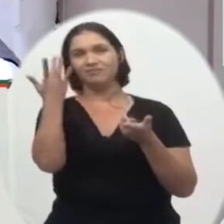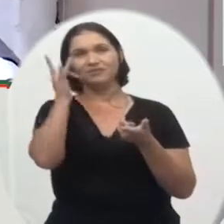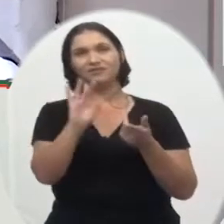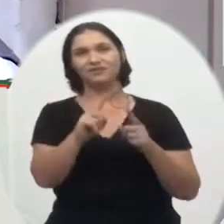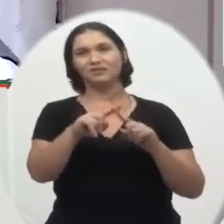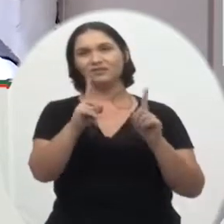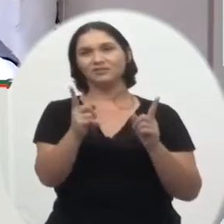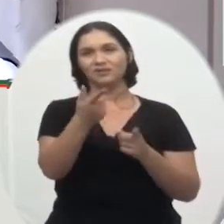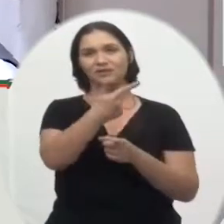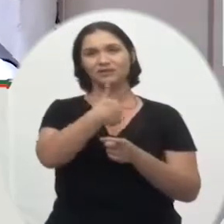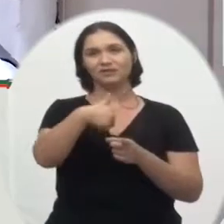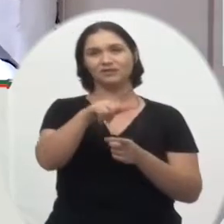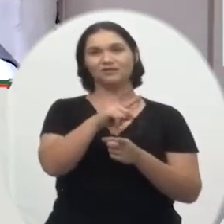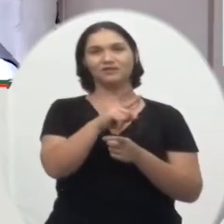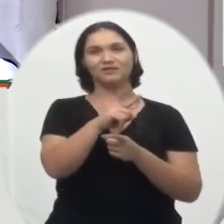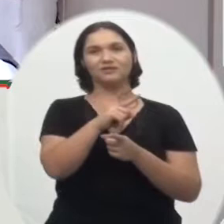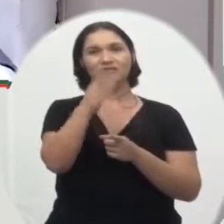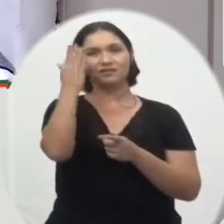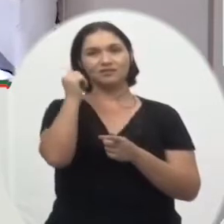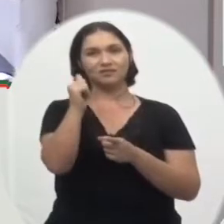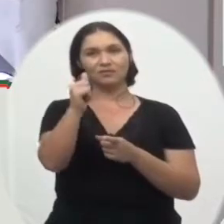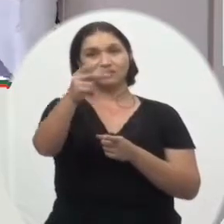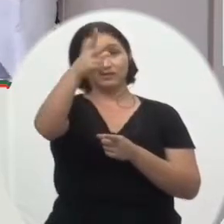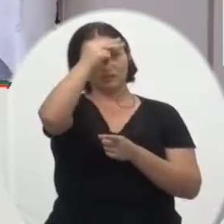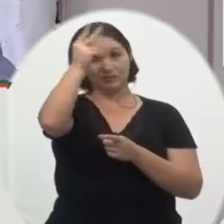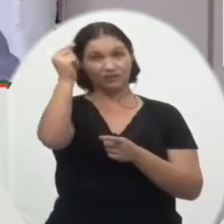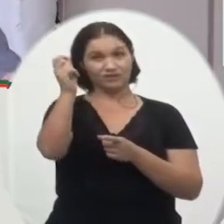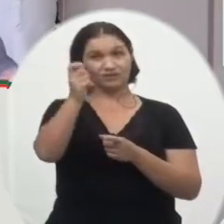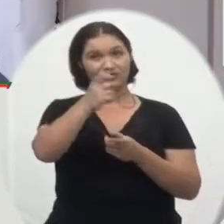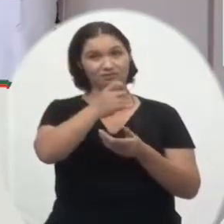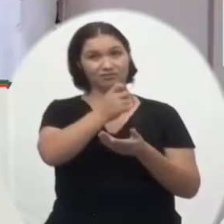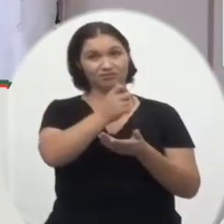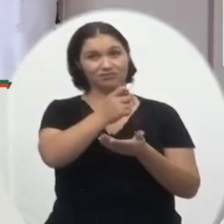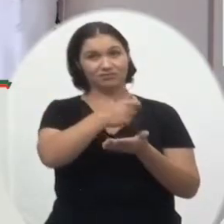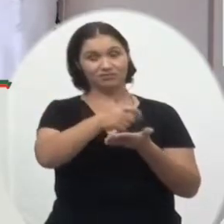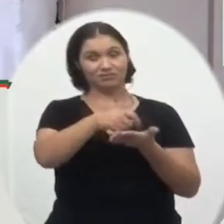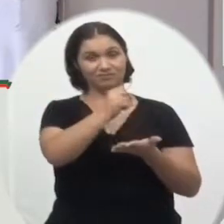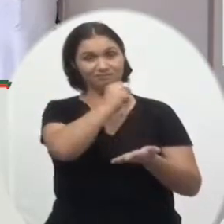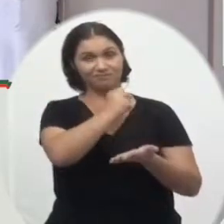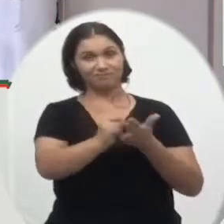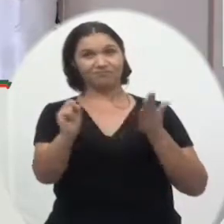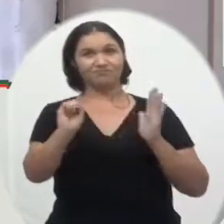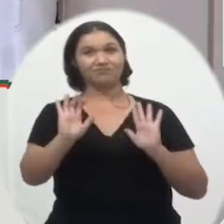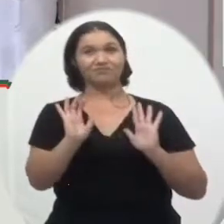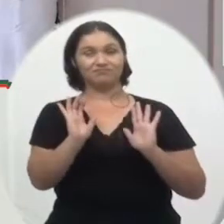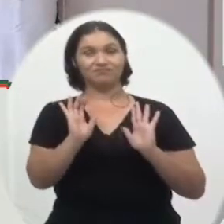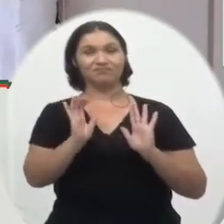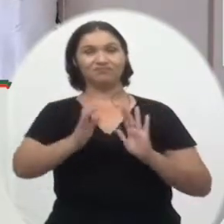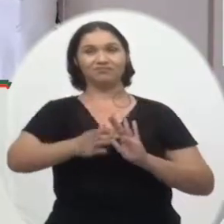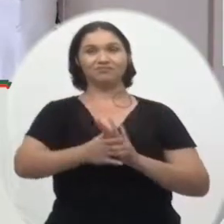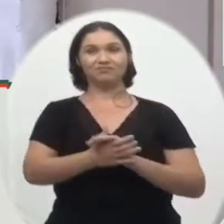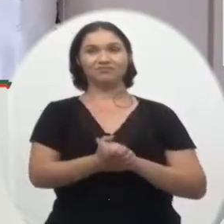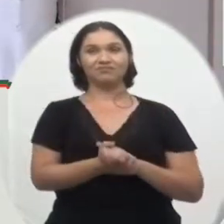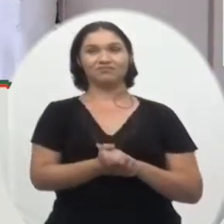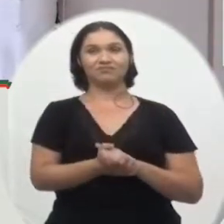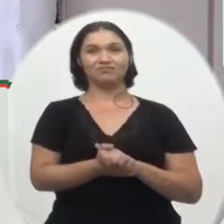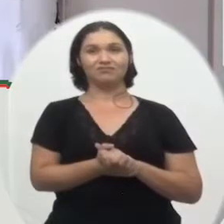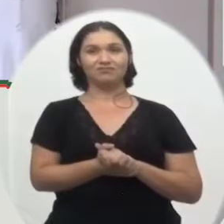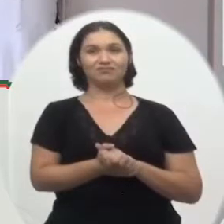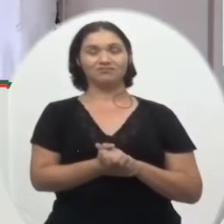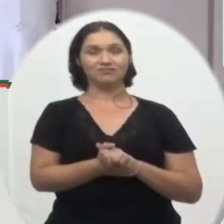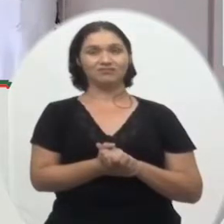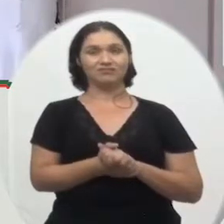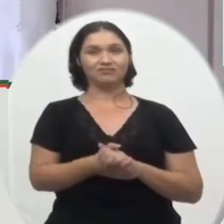mas quem assinou ali foi o prefeito. Desculpa, que a assinatura que eu vi ali não era do secretário.